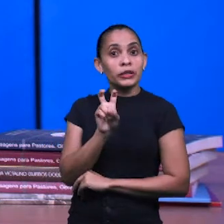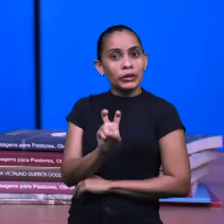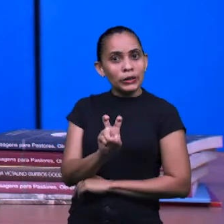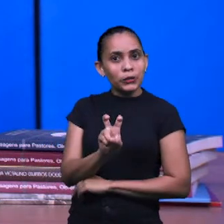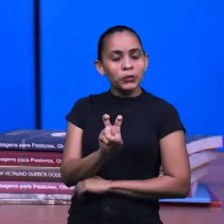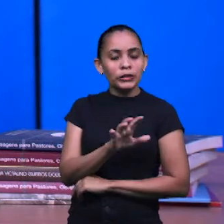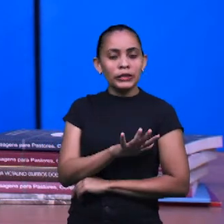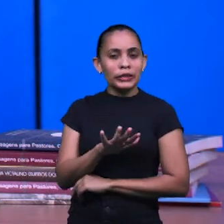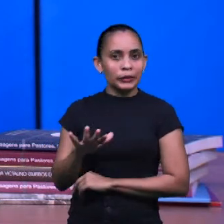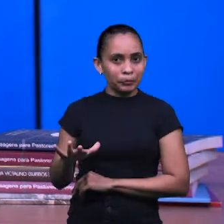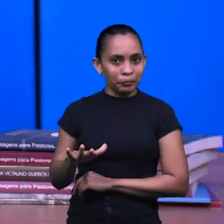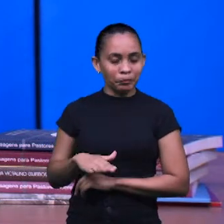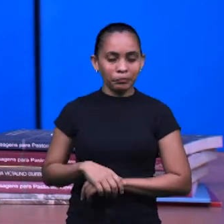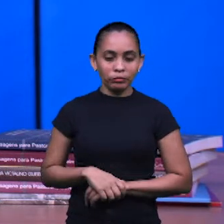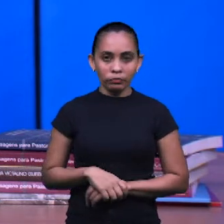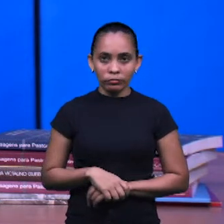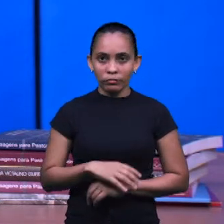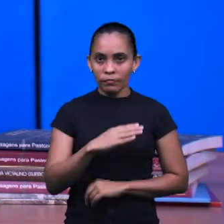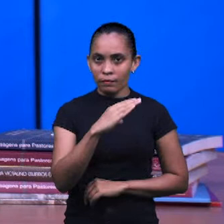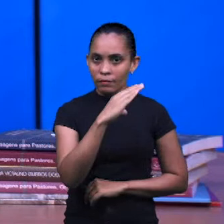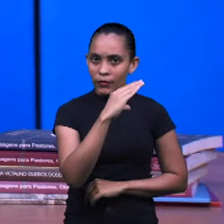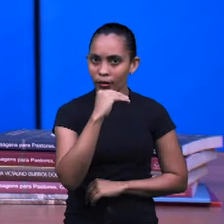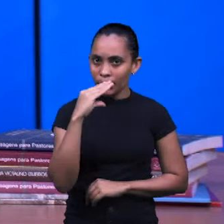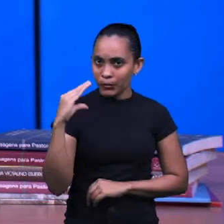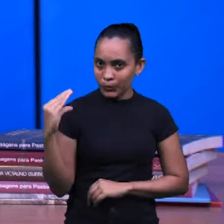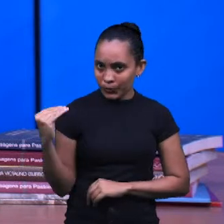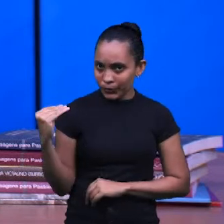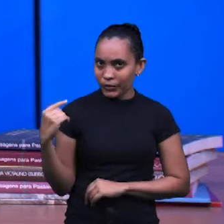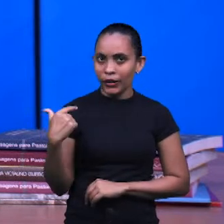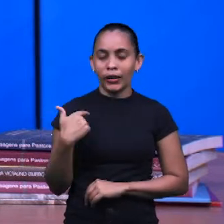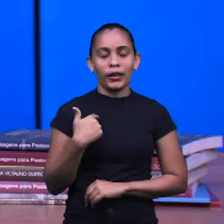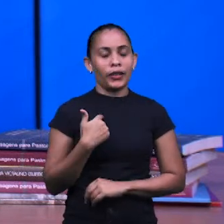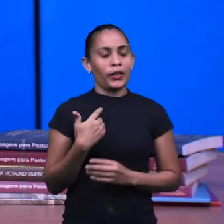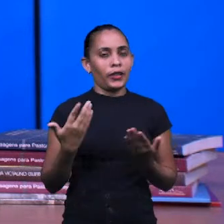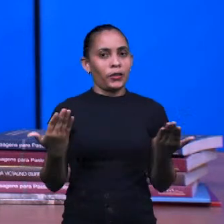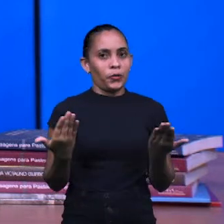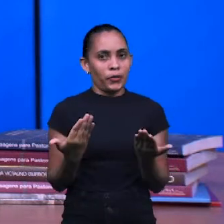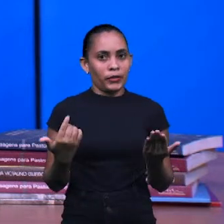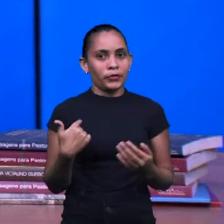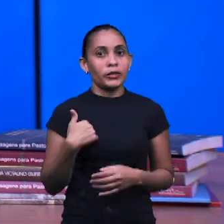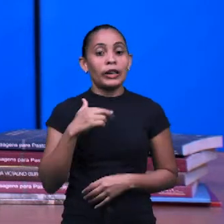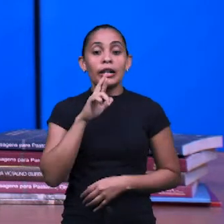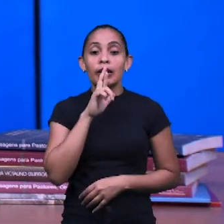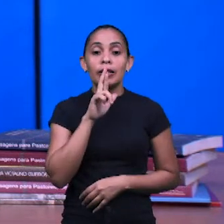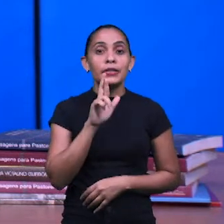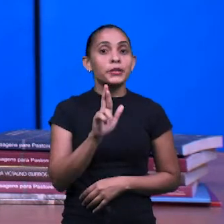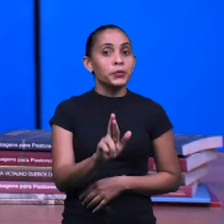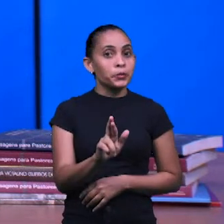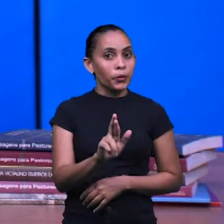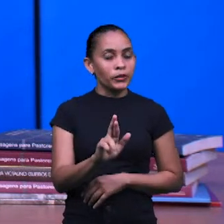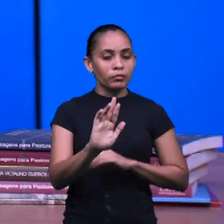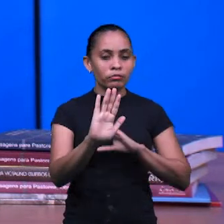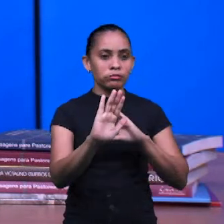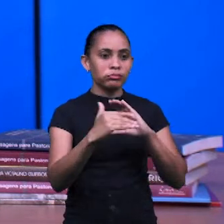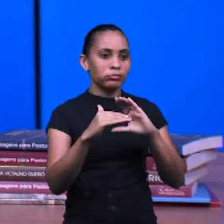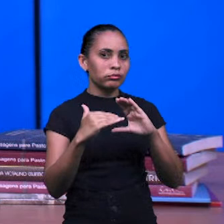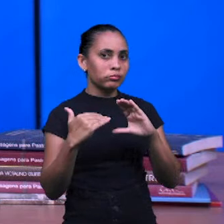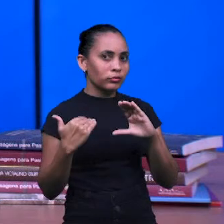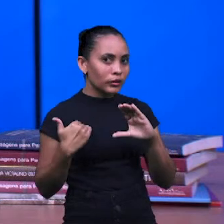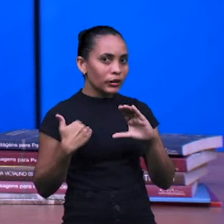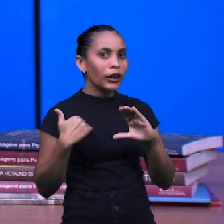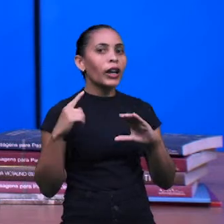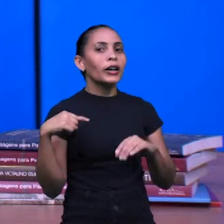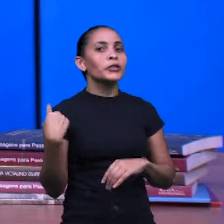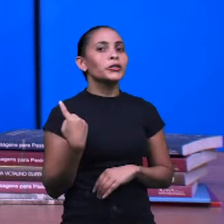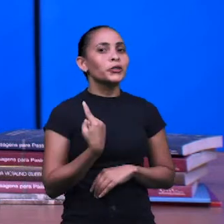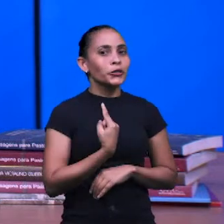crianças intermediárias e adolescentes. E eu não vou formular aqui a pergunta, porque nas respostas que foram enviadas nos vídeos,